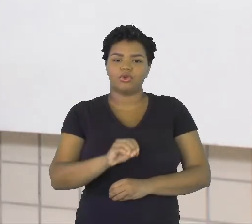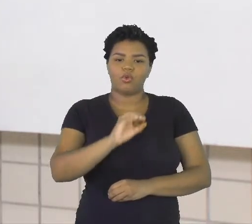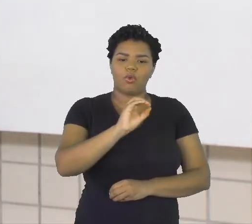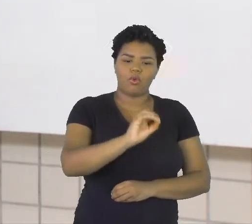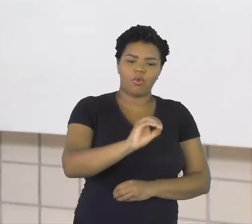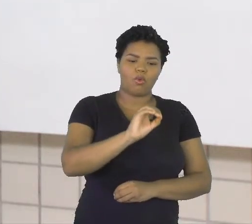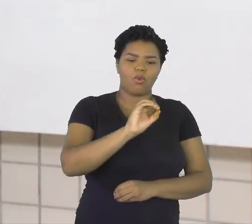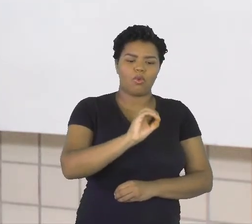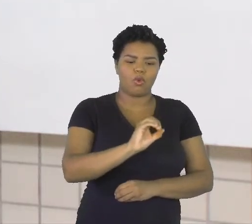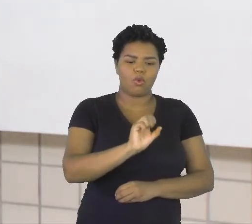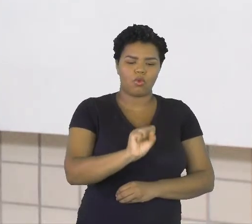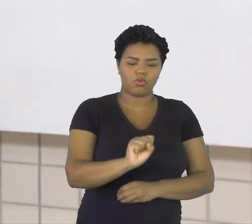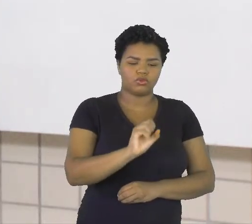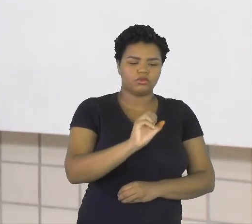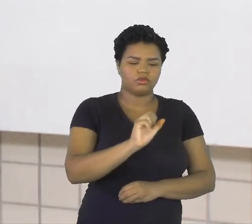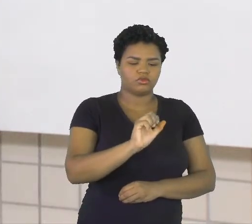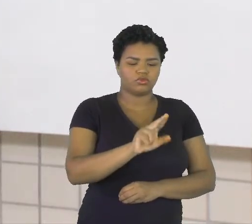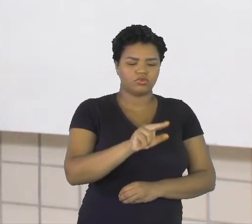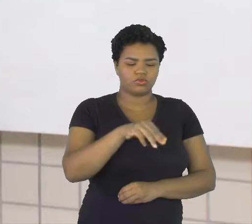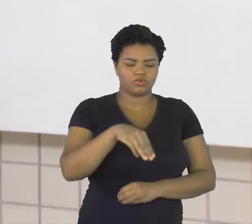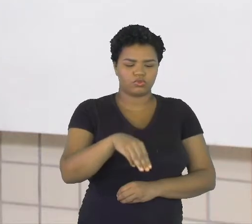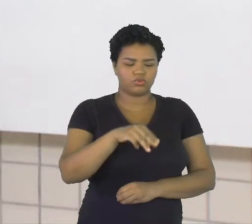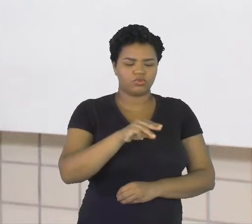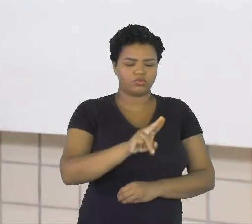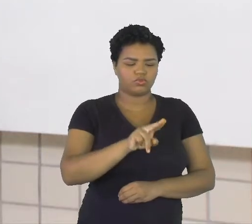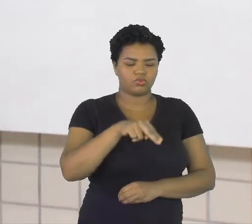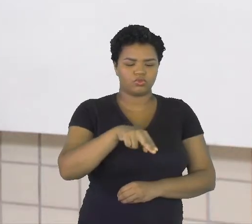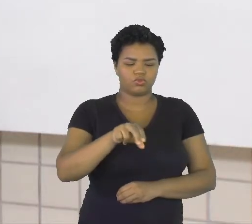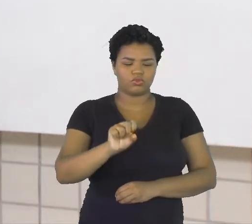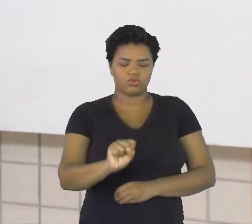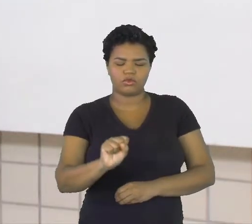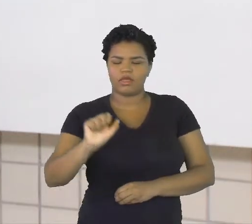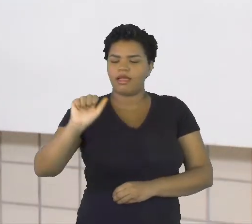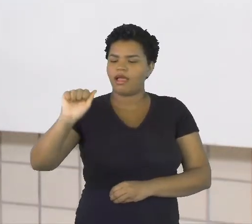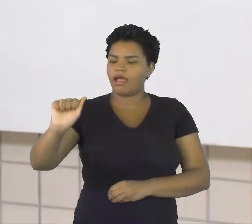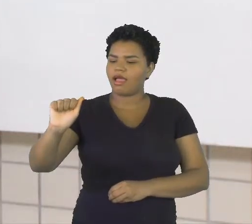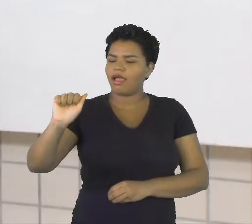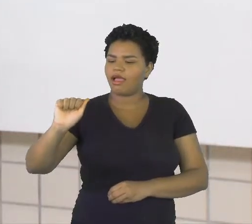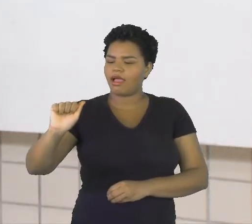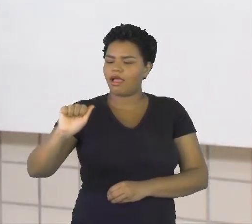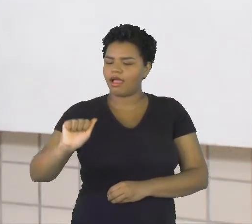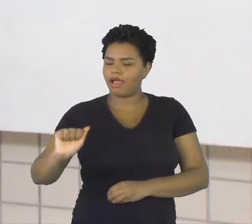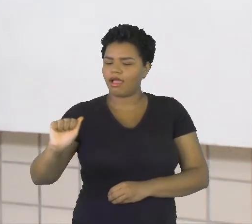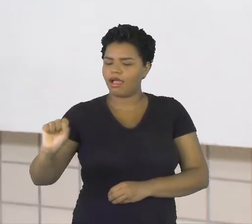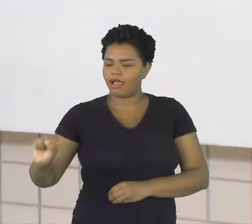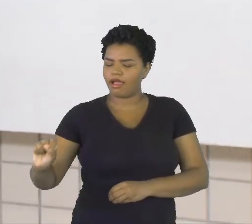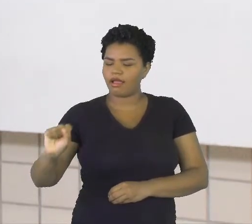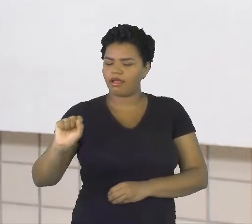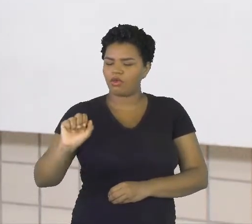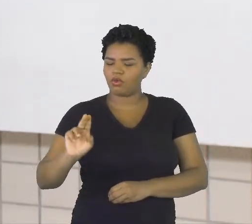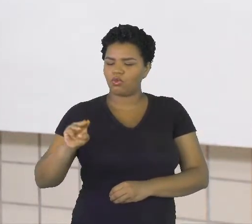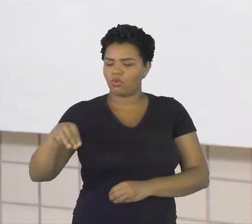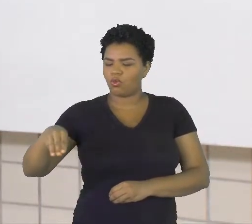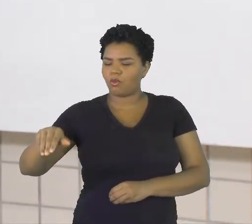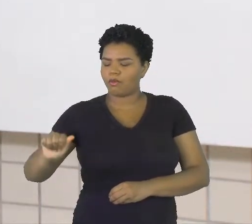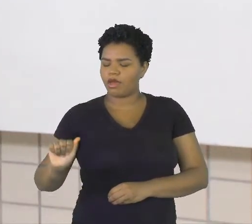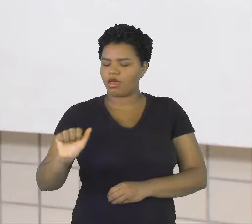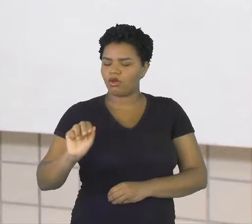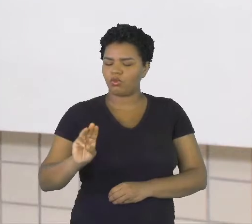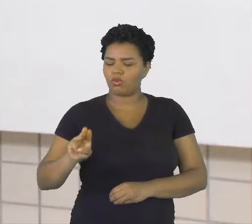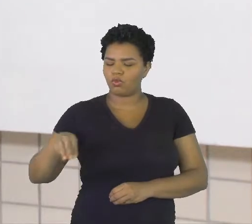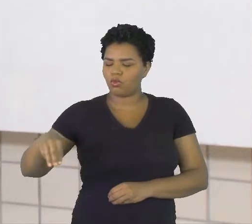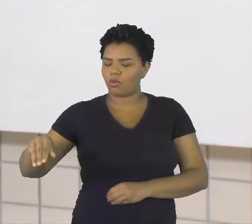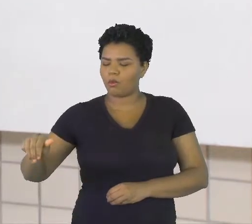uns, ou a, as, uma ou umas na frente, precedido do meu